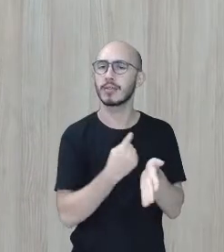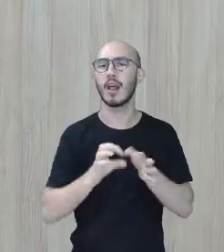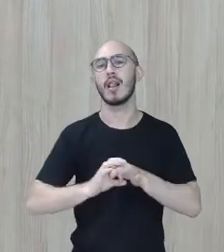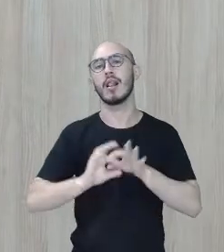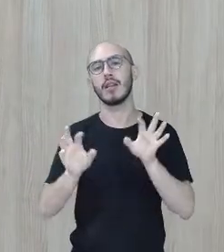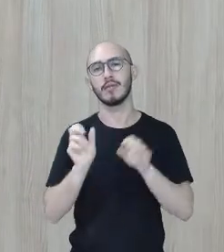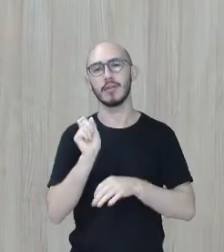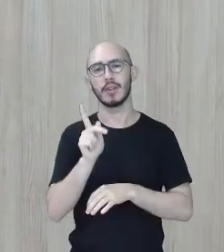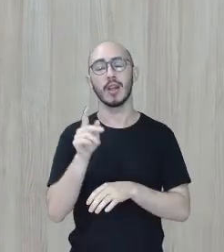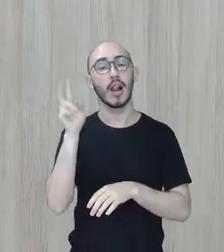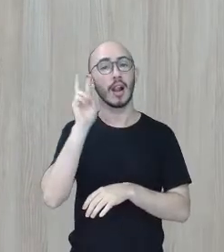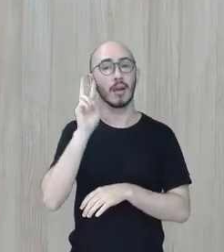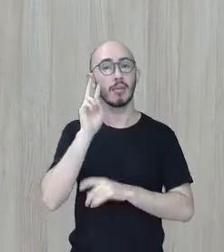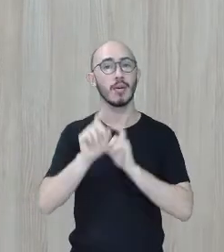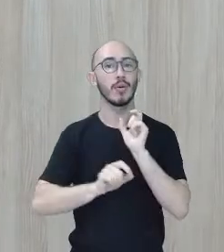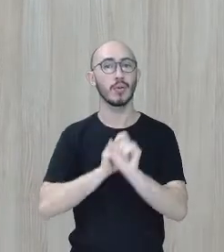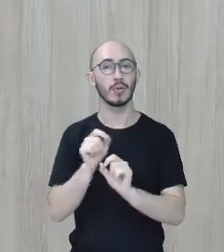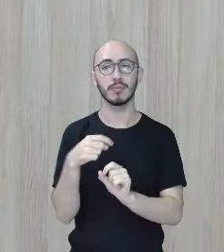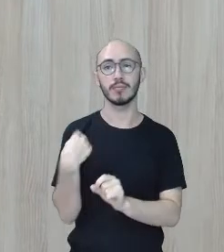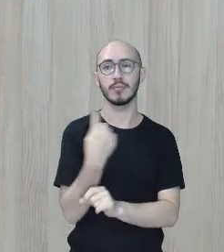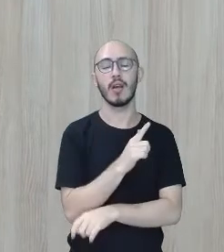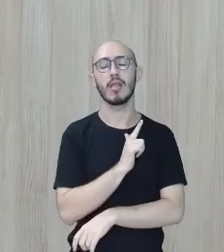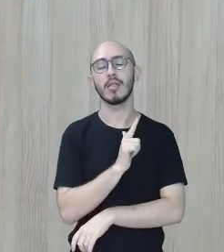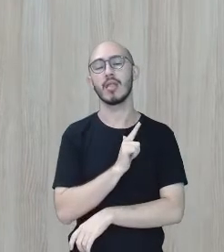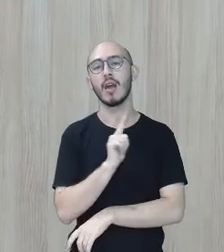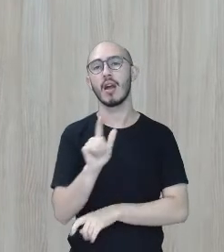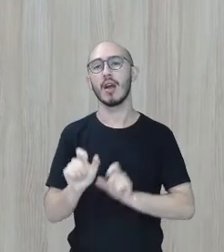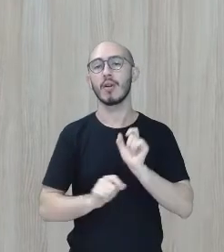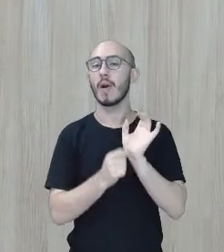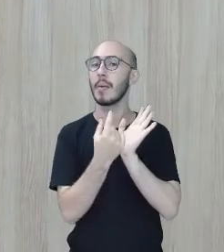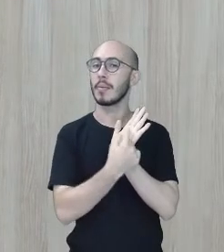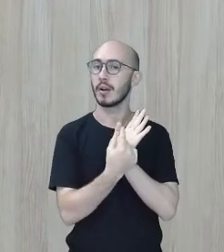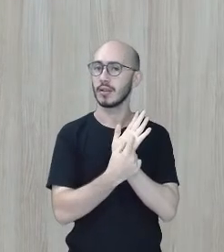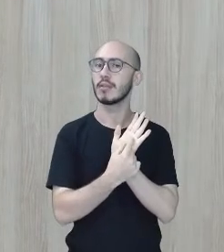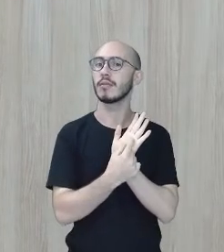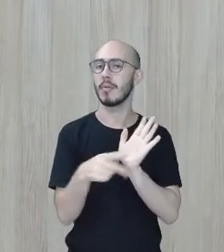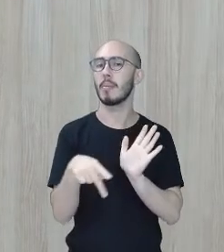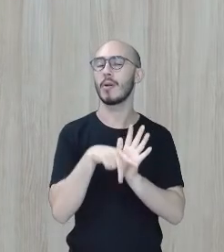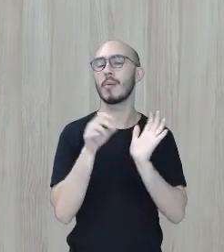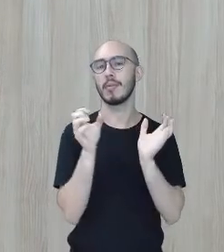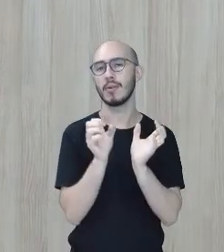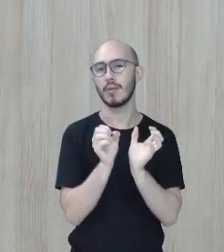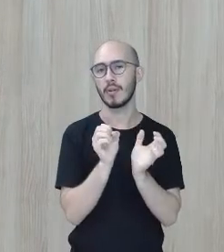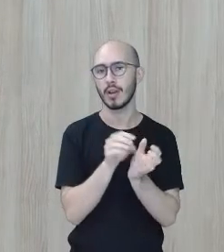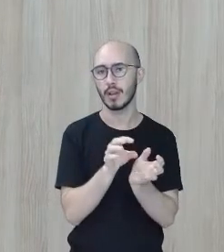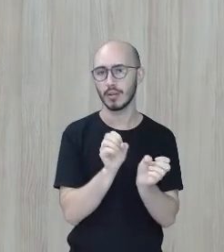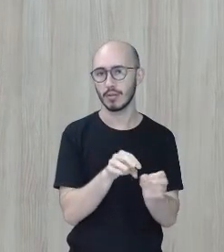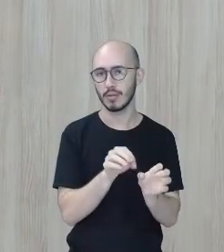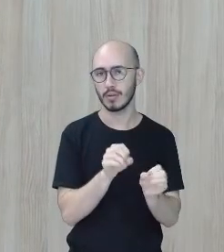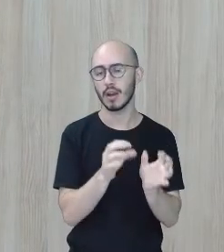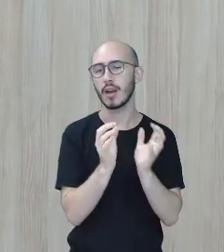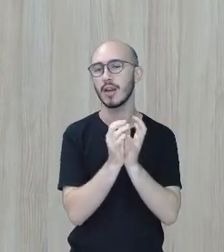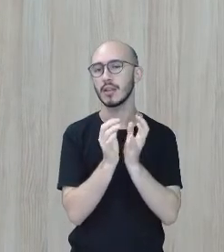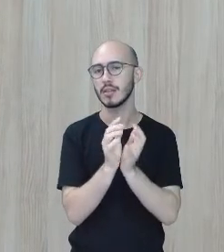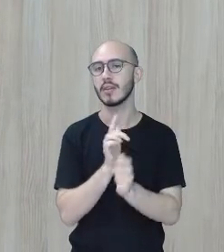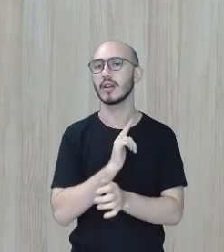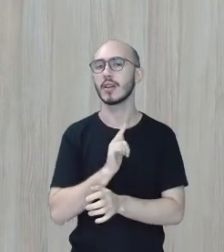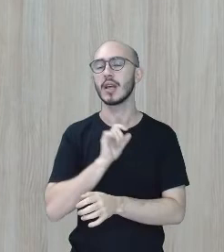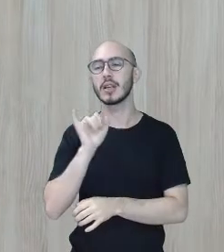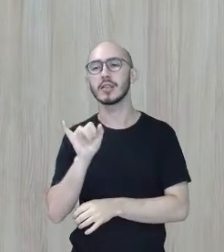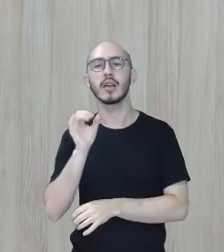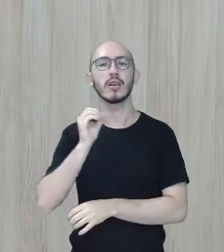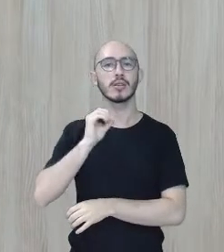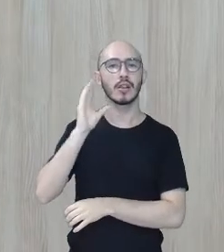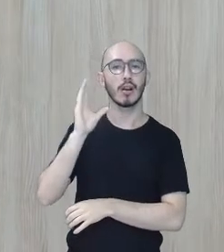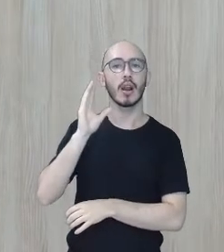certo? Lembrando que nós temos também o aplicativo, não é? Quem tem celular Android, quem tem